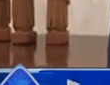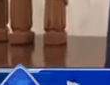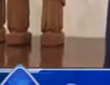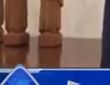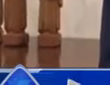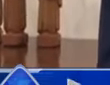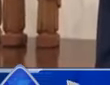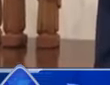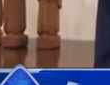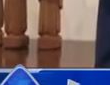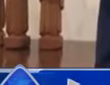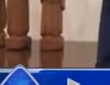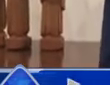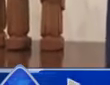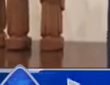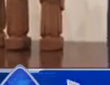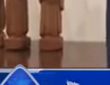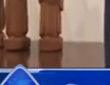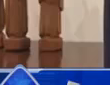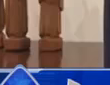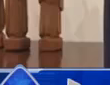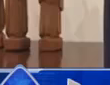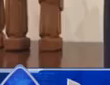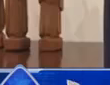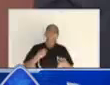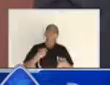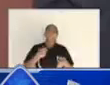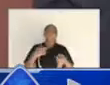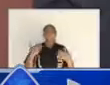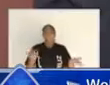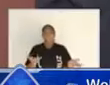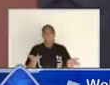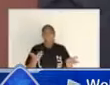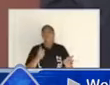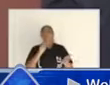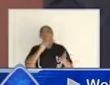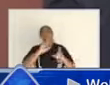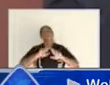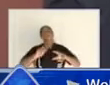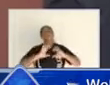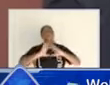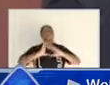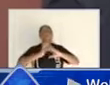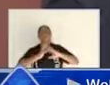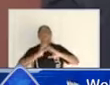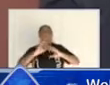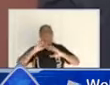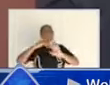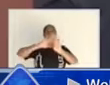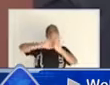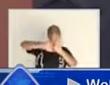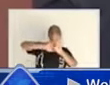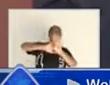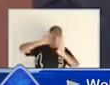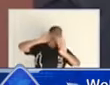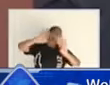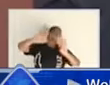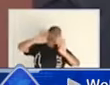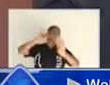por videoconferência, porque o ministro da Saúde está indisposto. Mas essa reunião é para assegurar